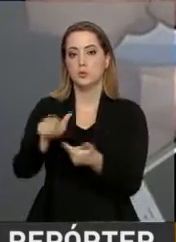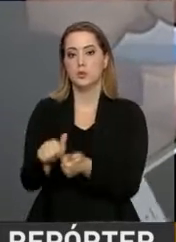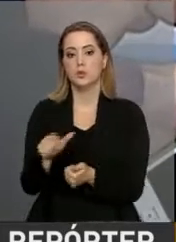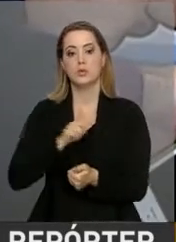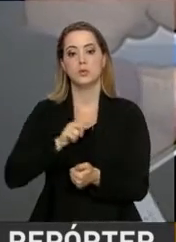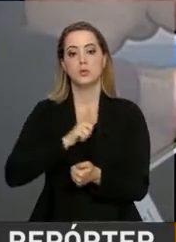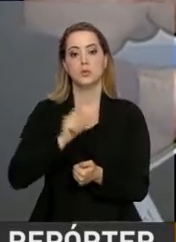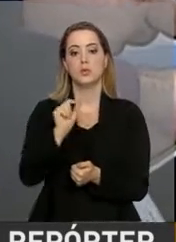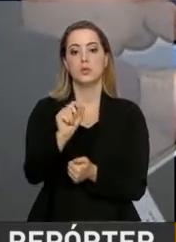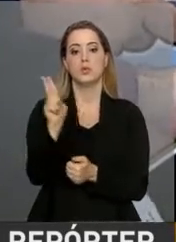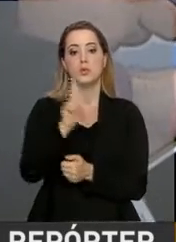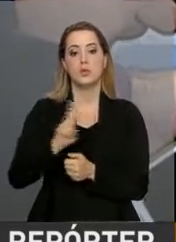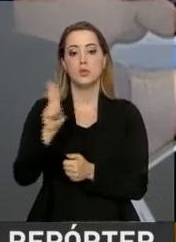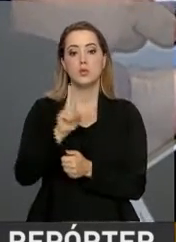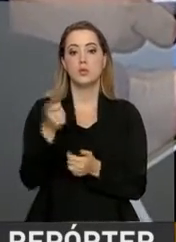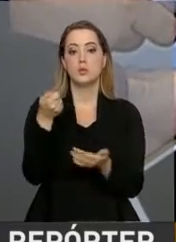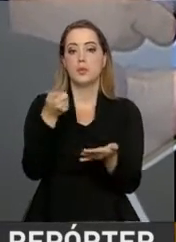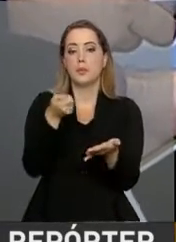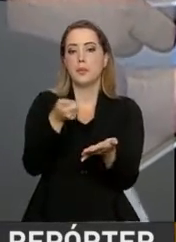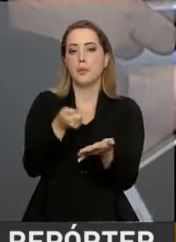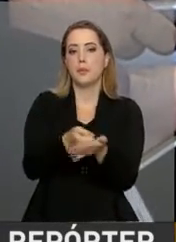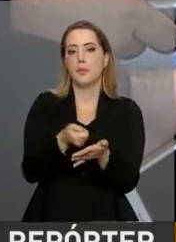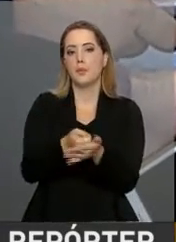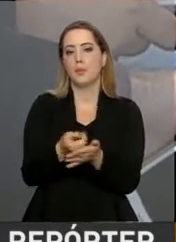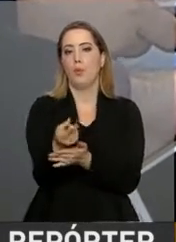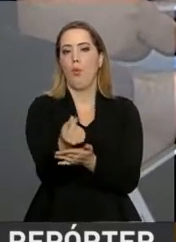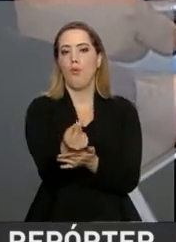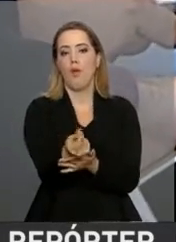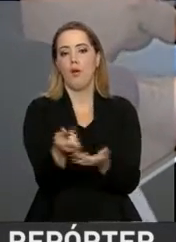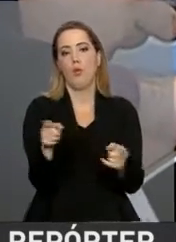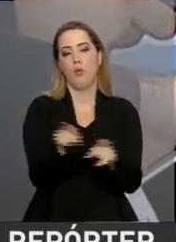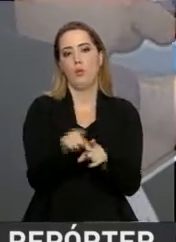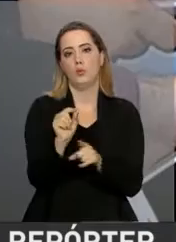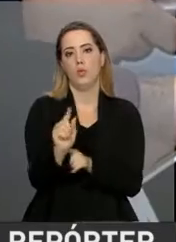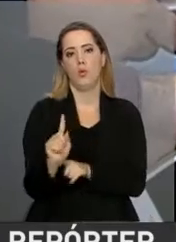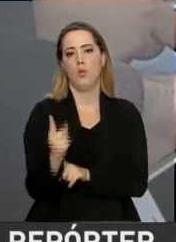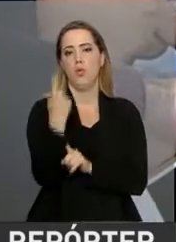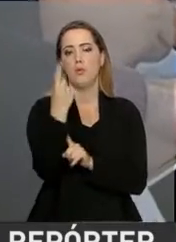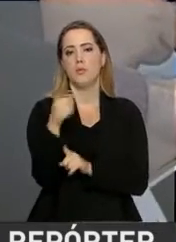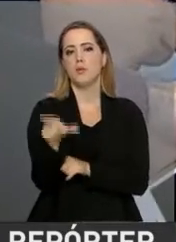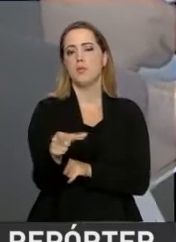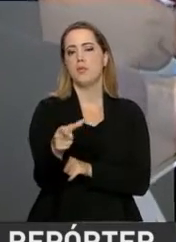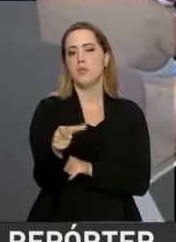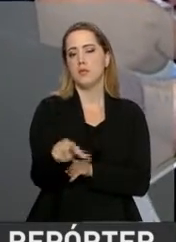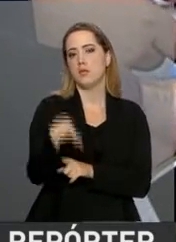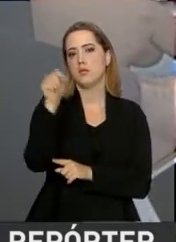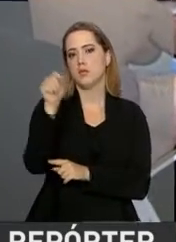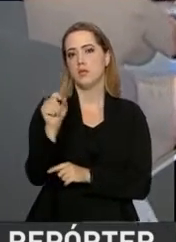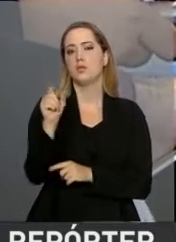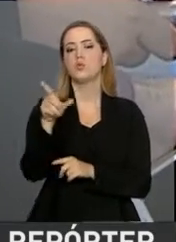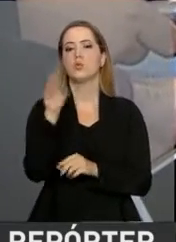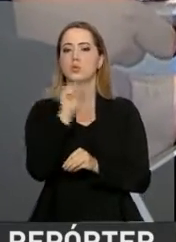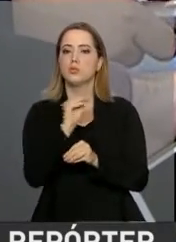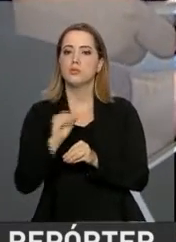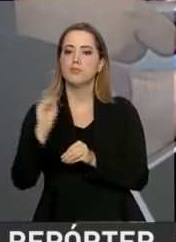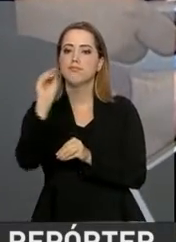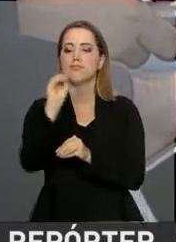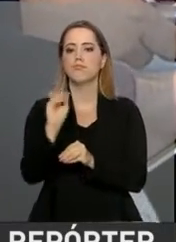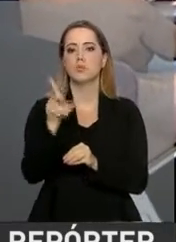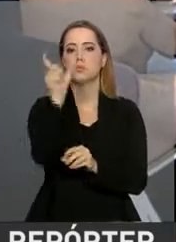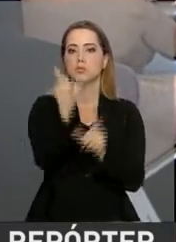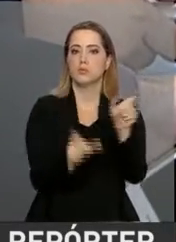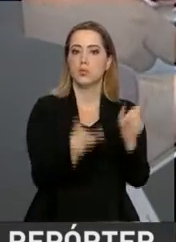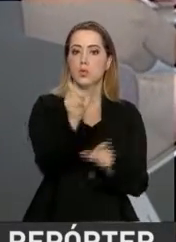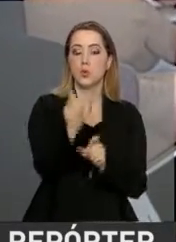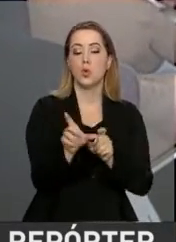utilizado, por questões de custo, o dolutegravir como primeira opção no tratamento. Apenas países